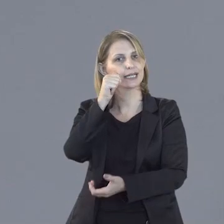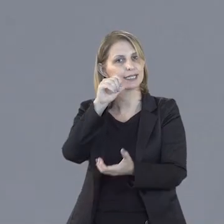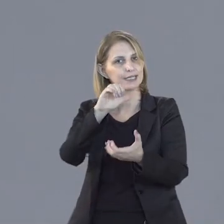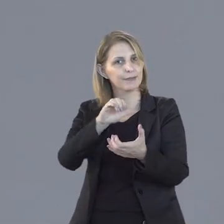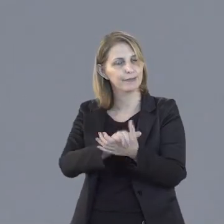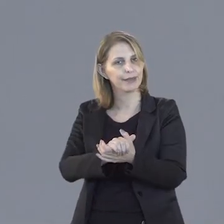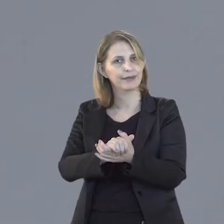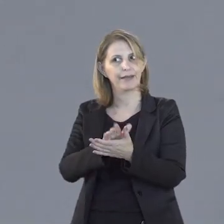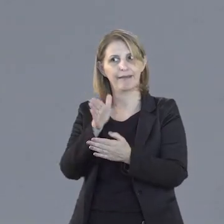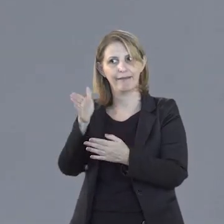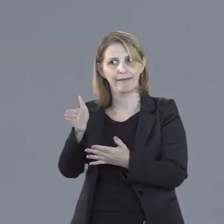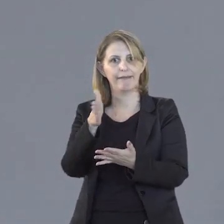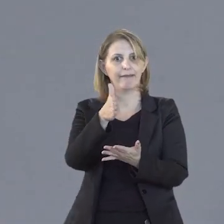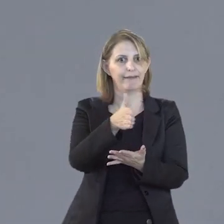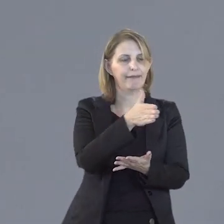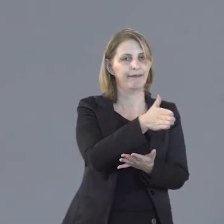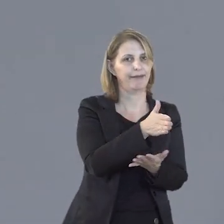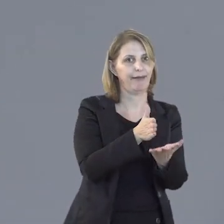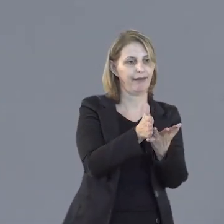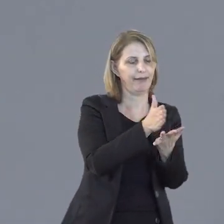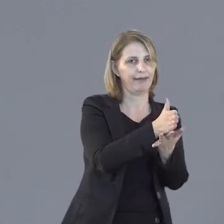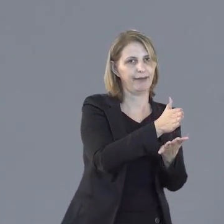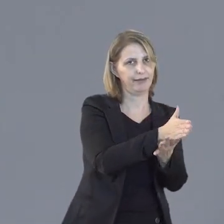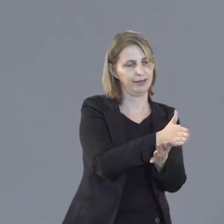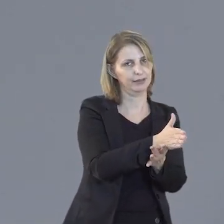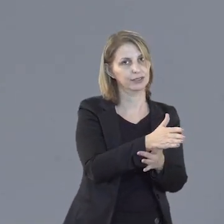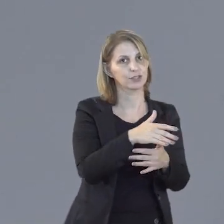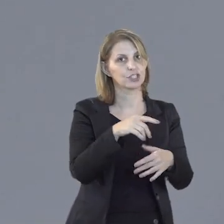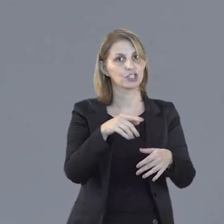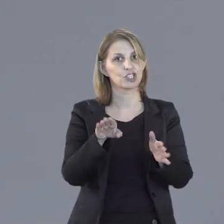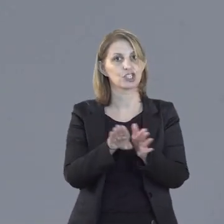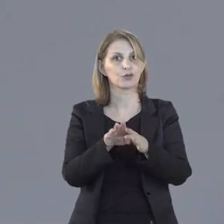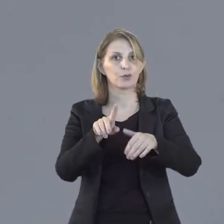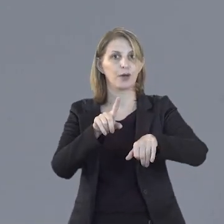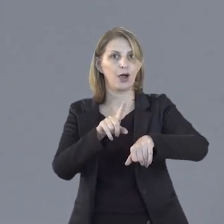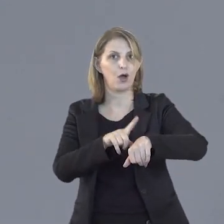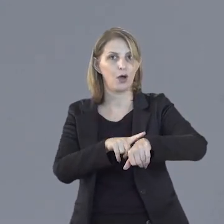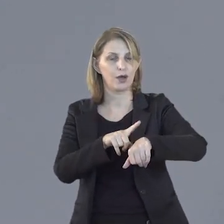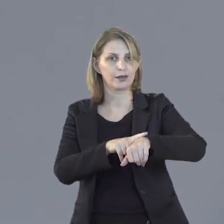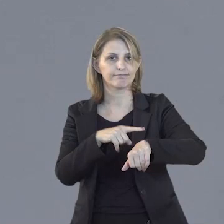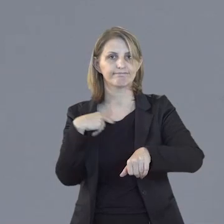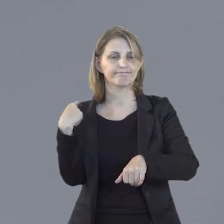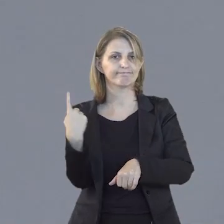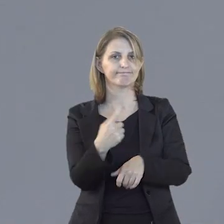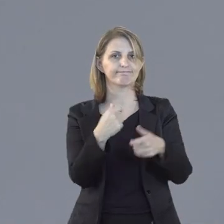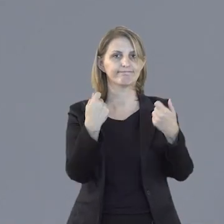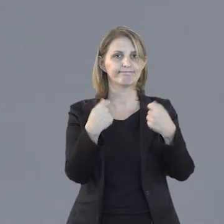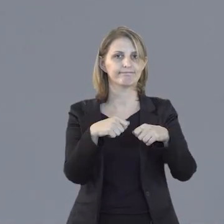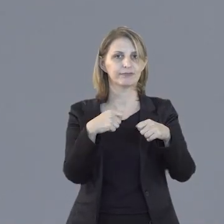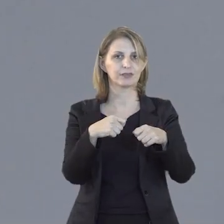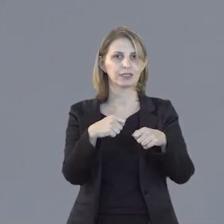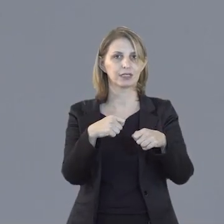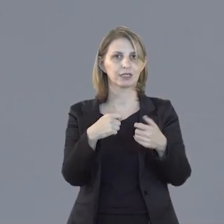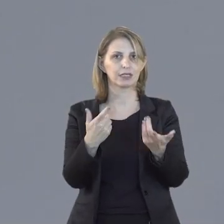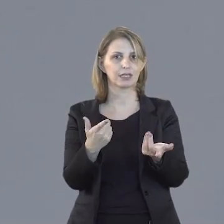mãe, né, esposa, com 1000 tarefas, como muitos aqui, realmente chega um momento que a